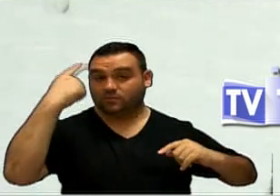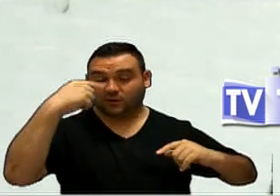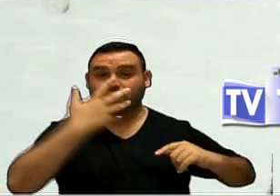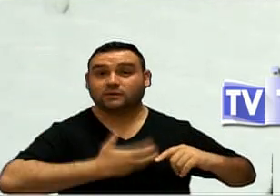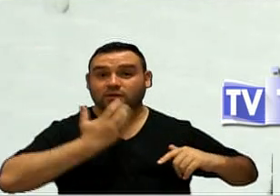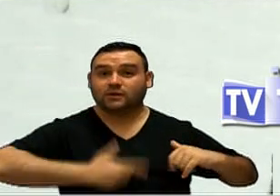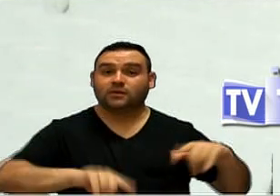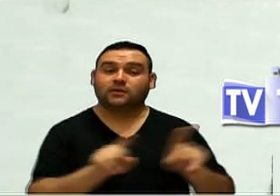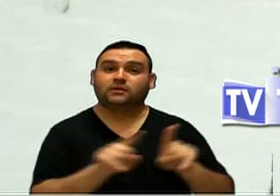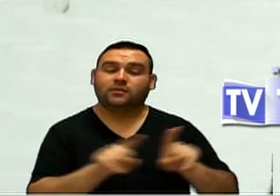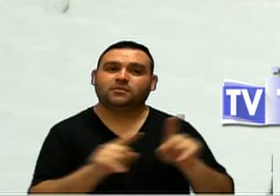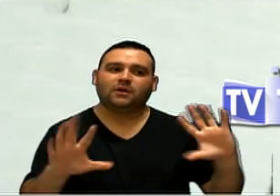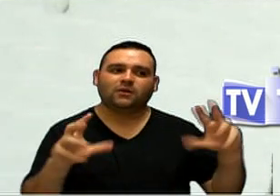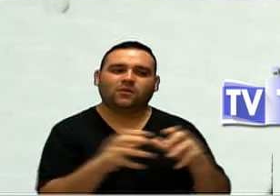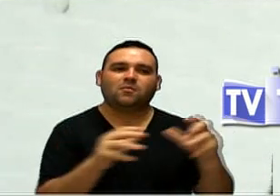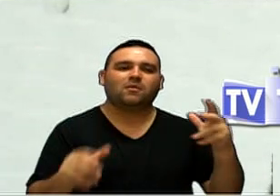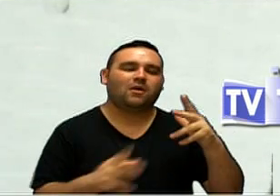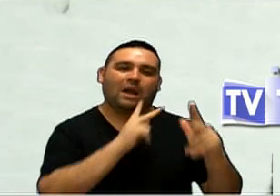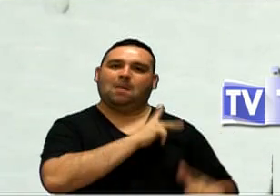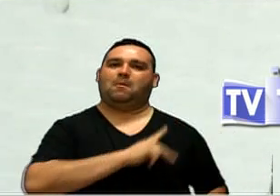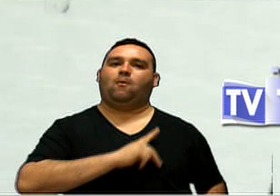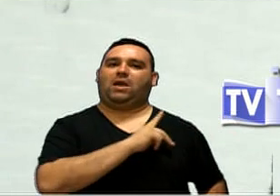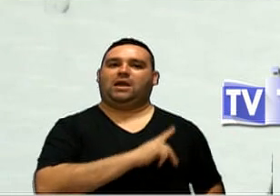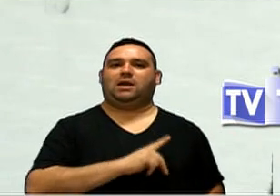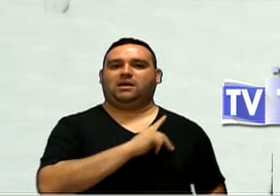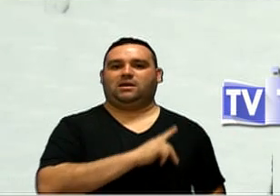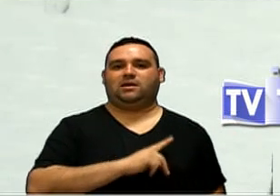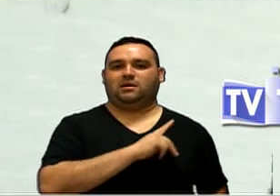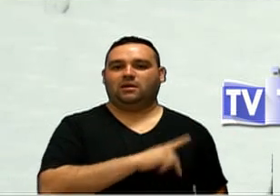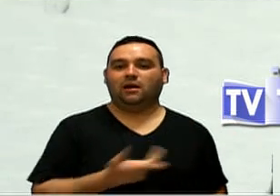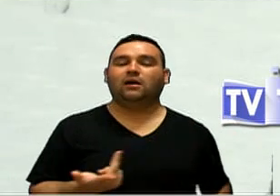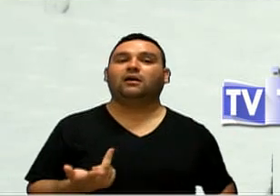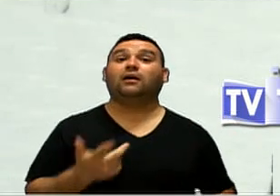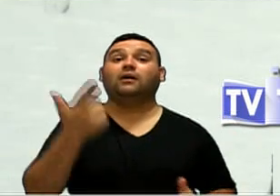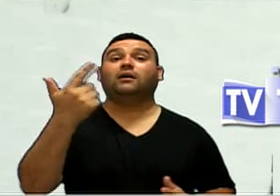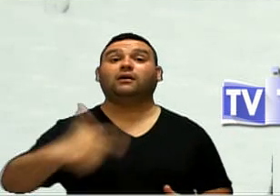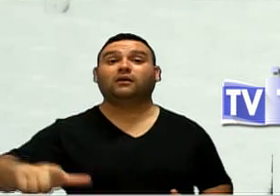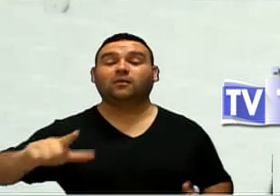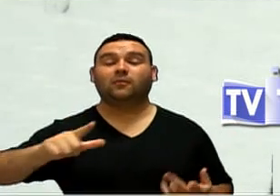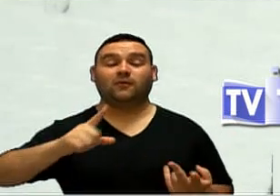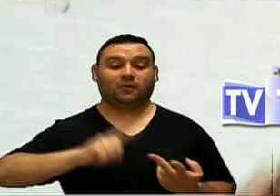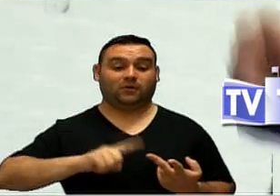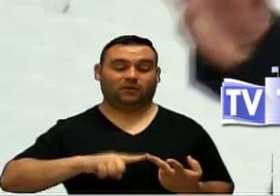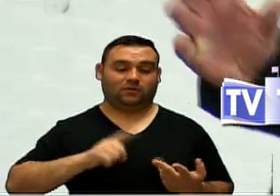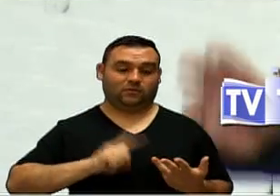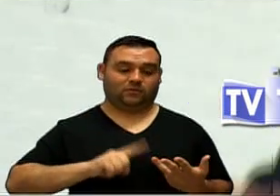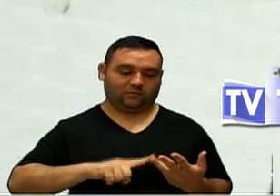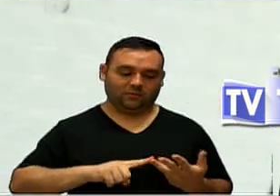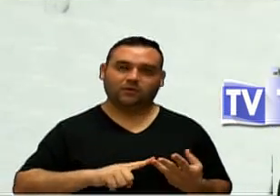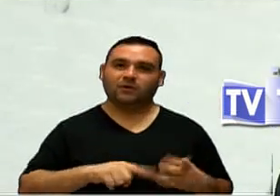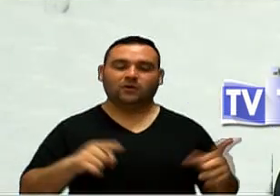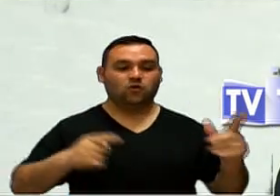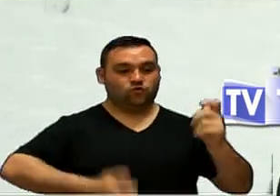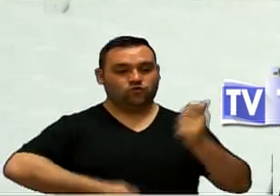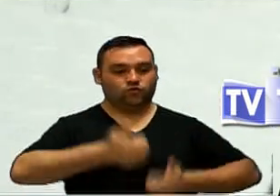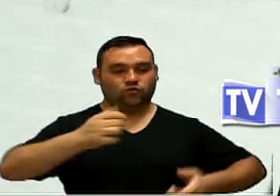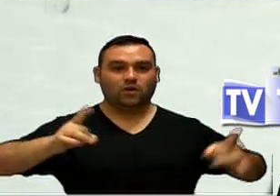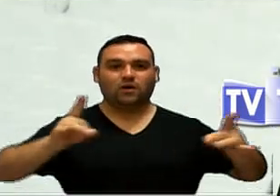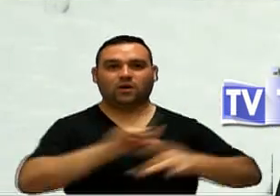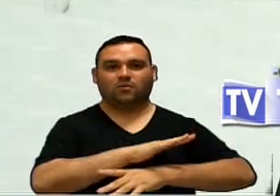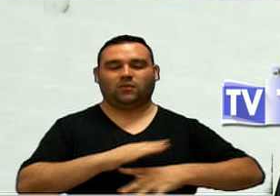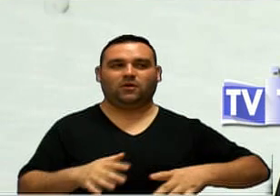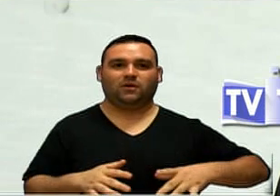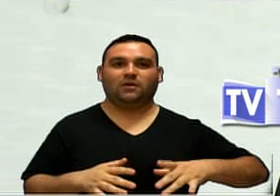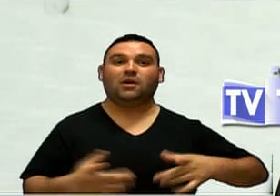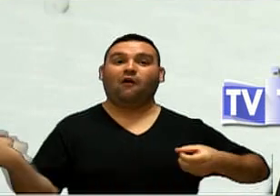a Sociedade Esportiva Palmeiras. E depois, o jogo de encerramento,